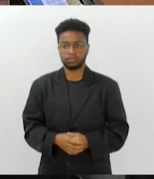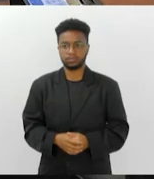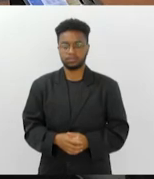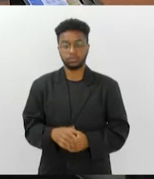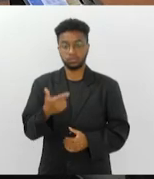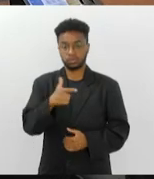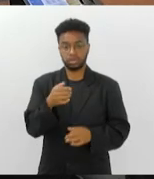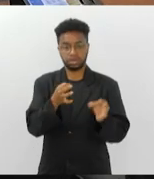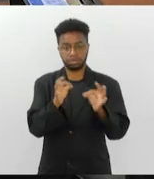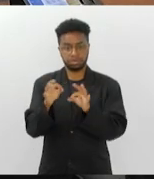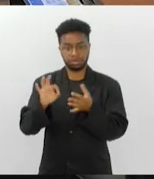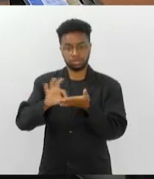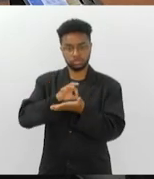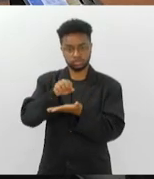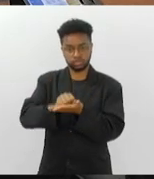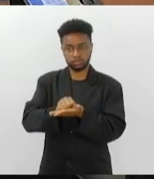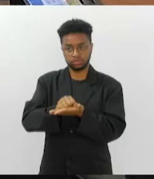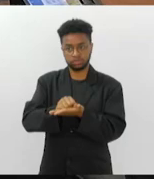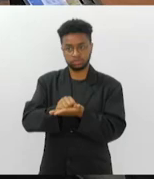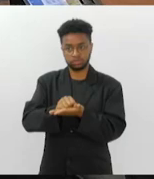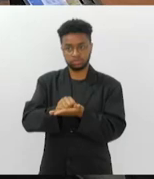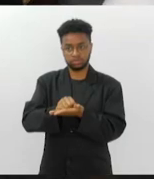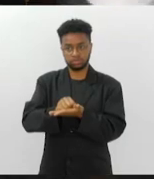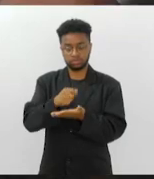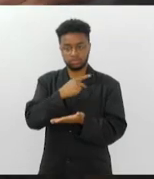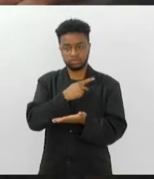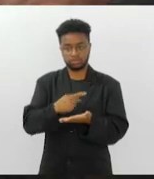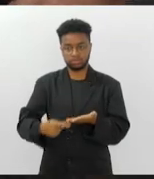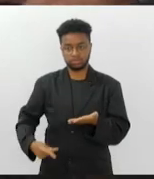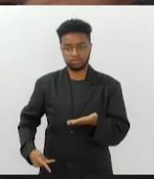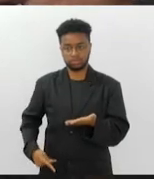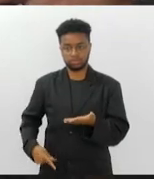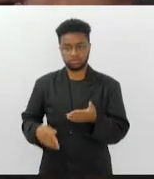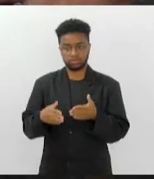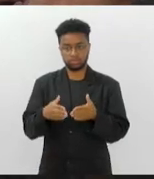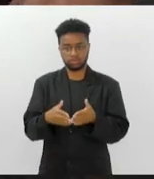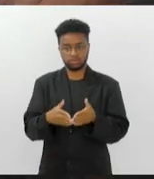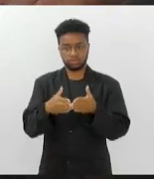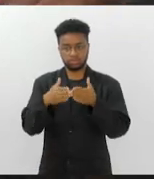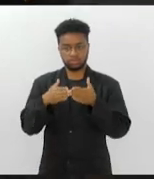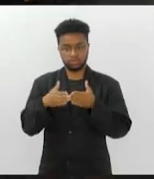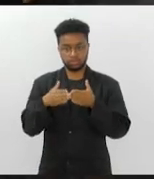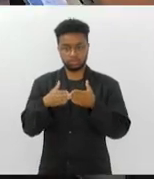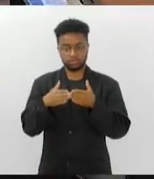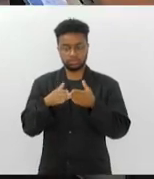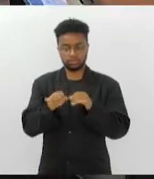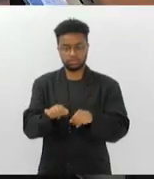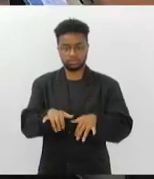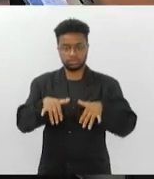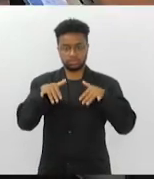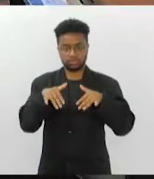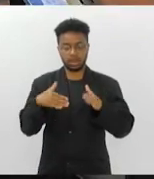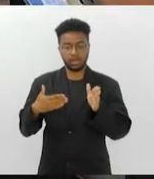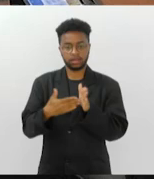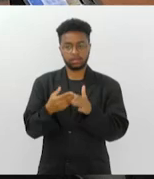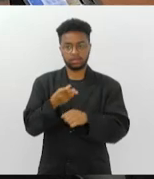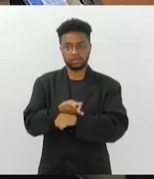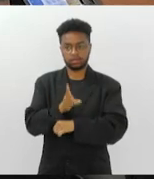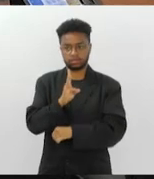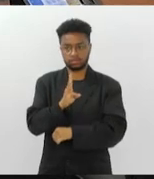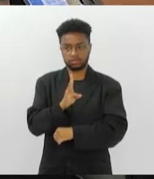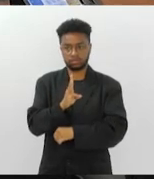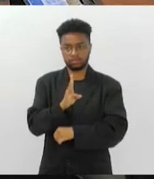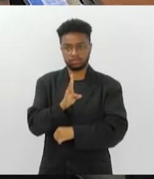Não havendo mais nenhum orador inscrito, a presidência suspende a sessão. Até às 15 horas.